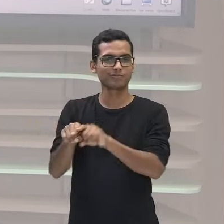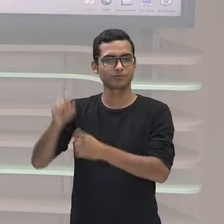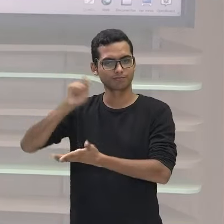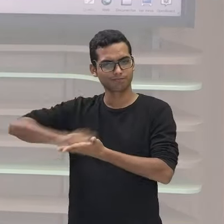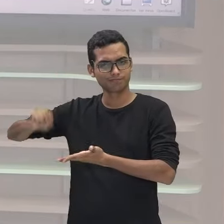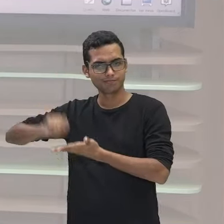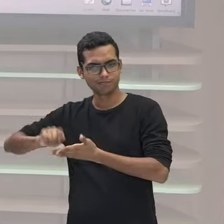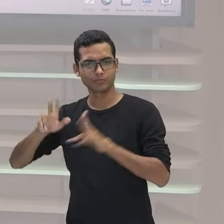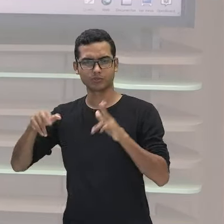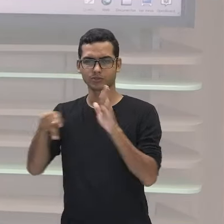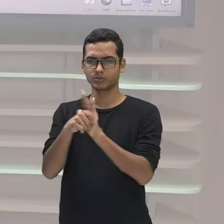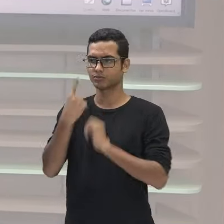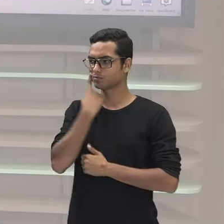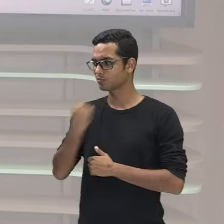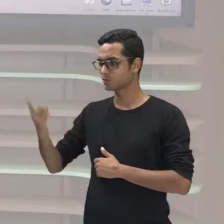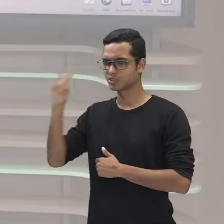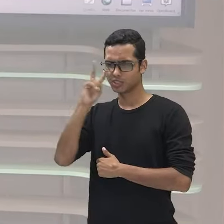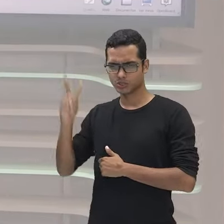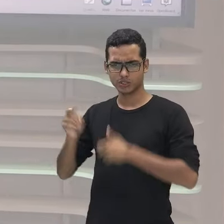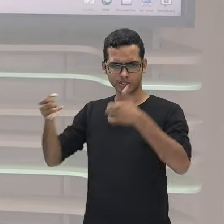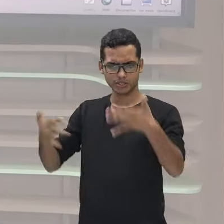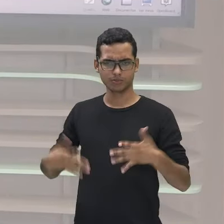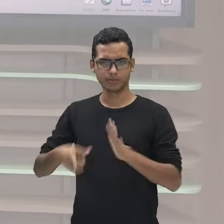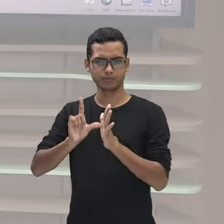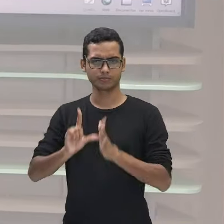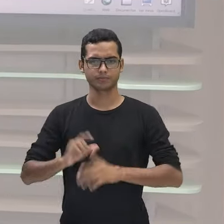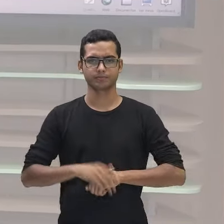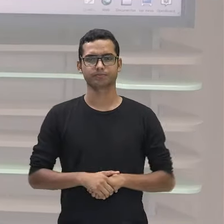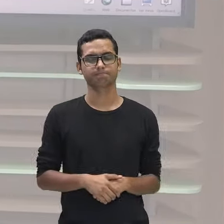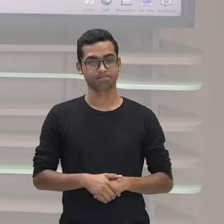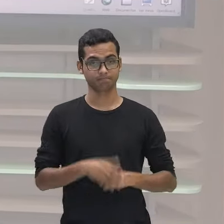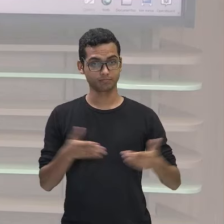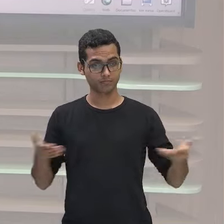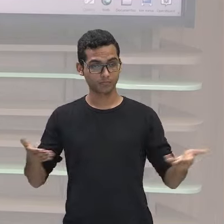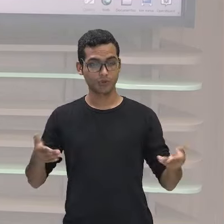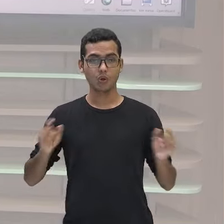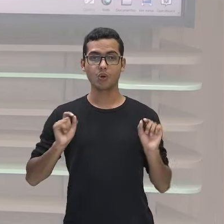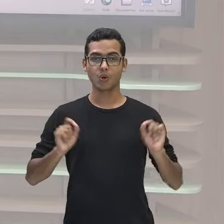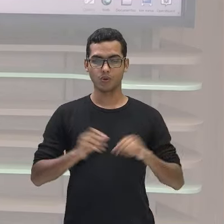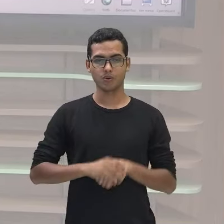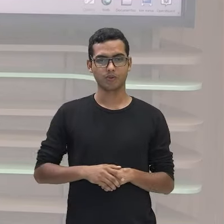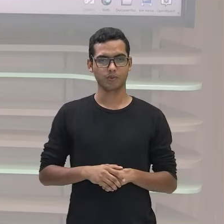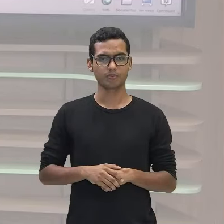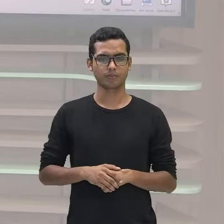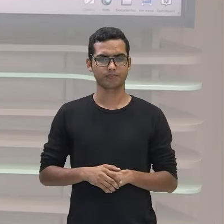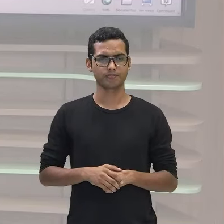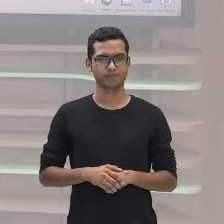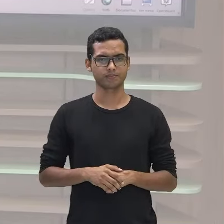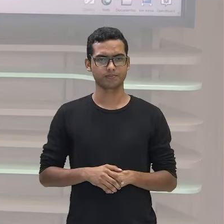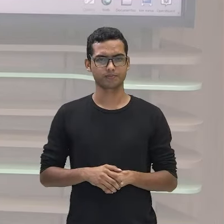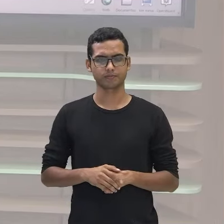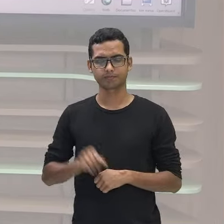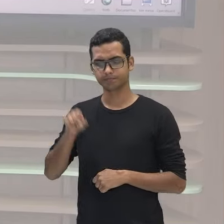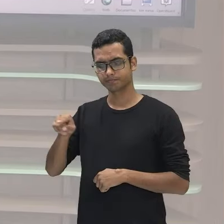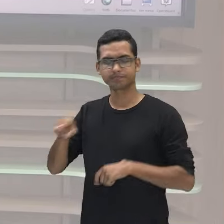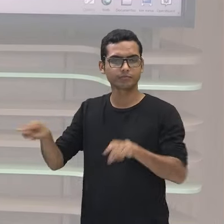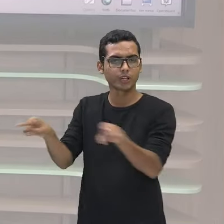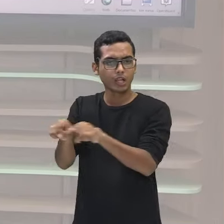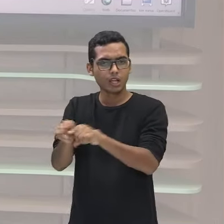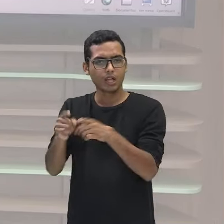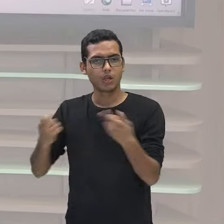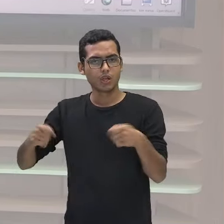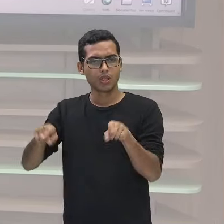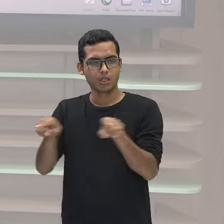aí no conto dos irmãos Grimm, ok? Outra situação ali da linguagem verbal também, ela pode vir ali